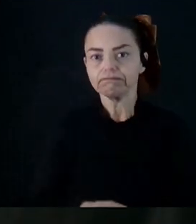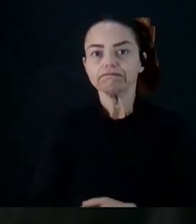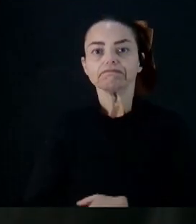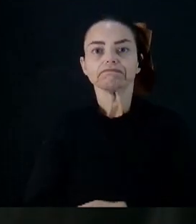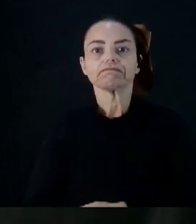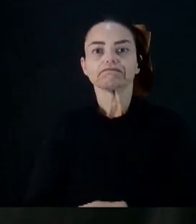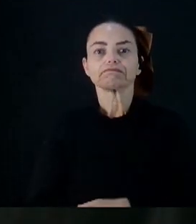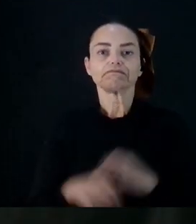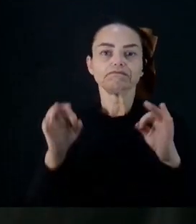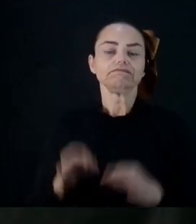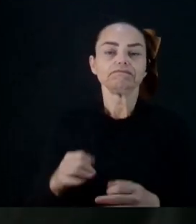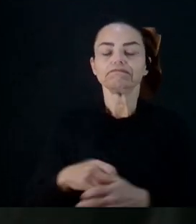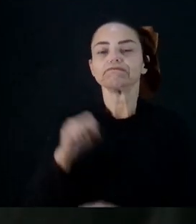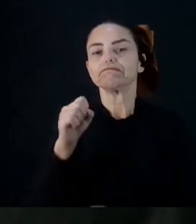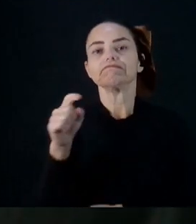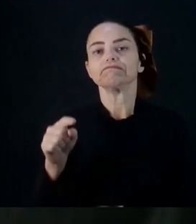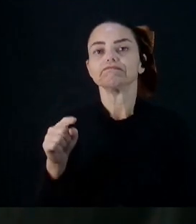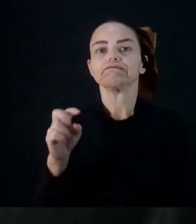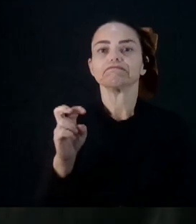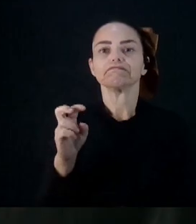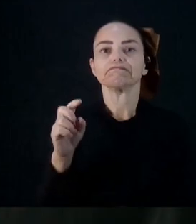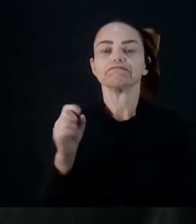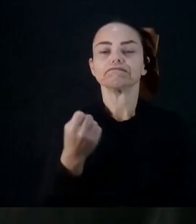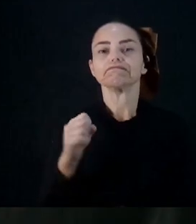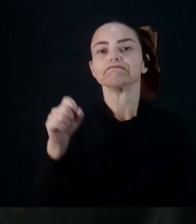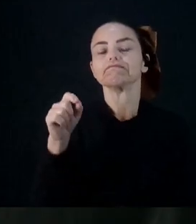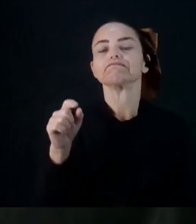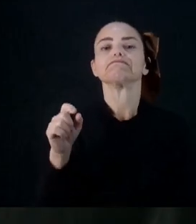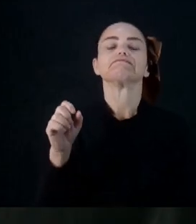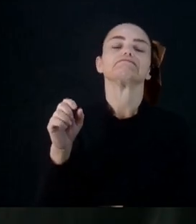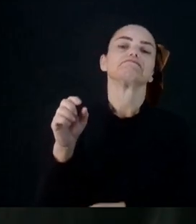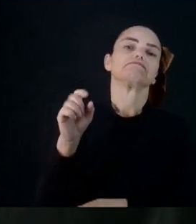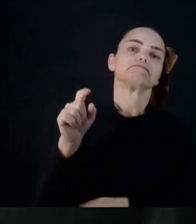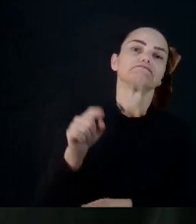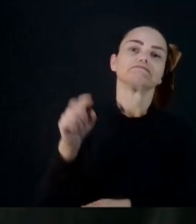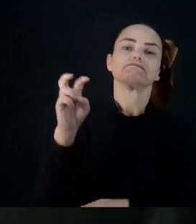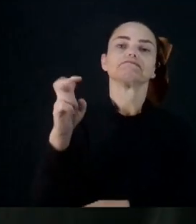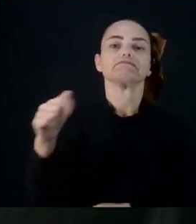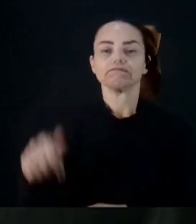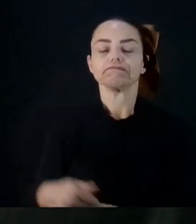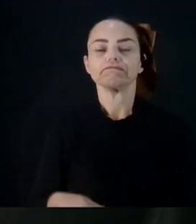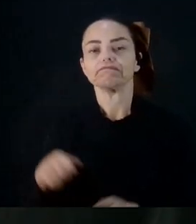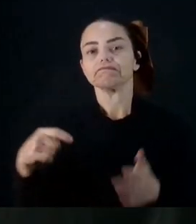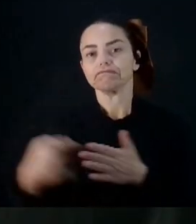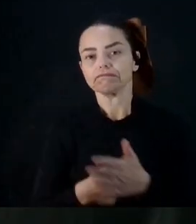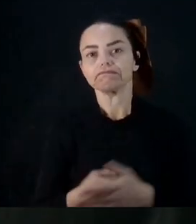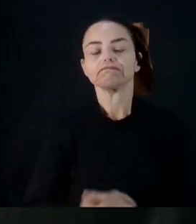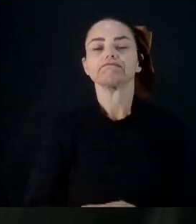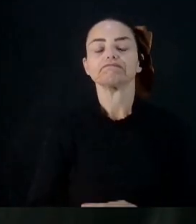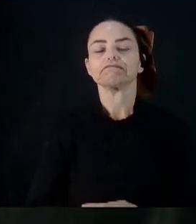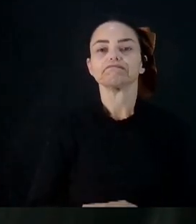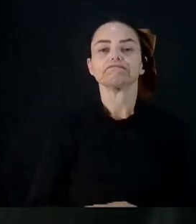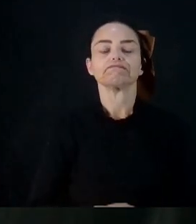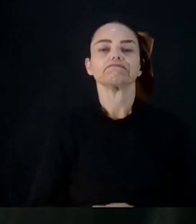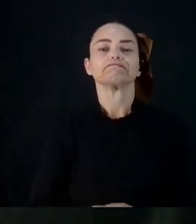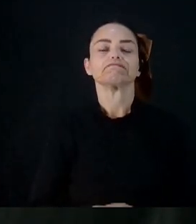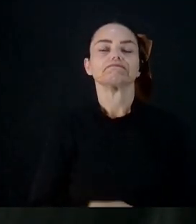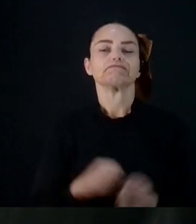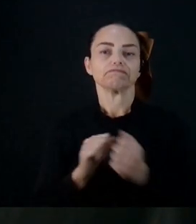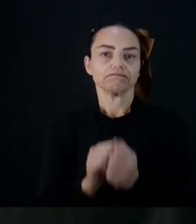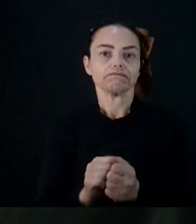certeza. 8h57, vamos lá, mais uma na tela, por favor, produção, pode colocar pra gente, por favor, vamos ver quem que tá conosco.